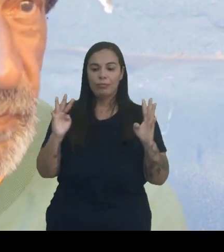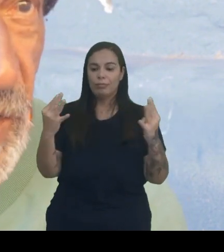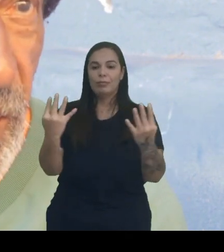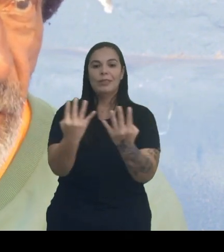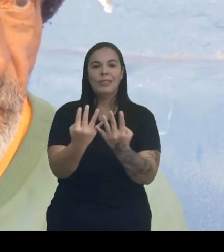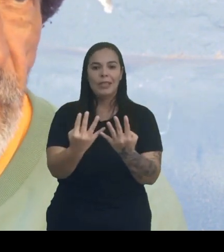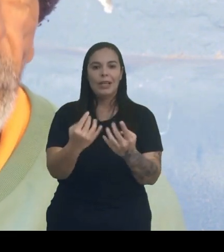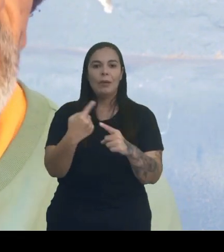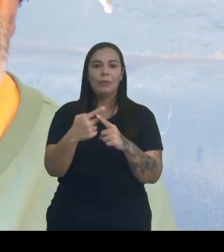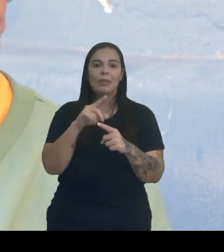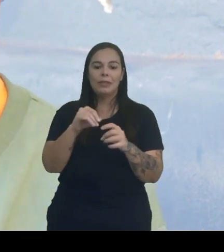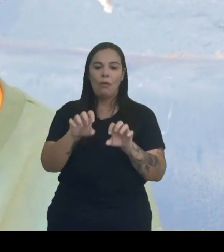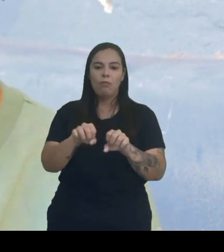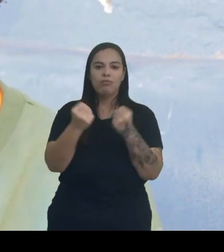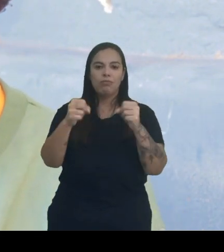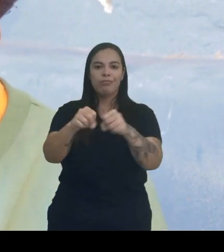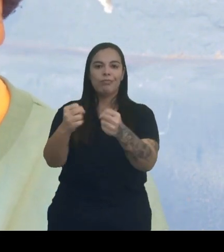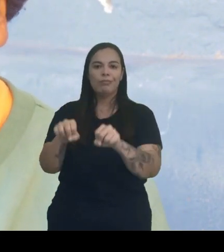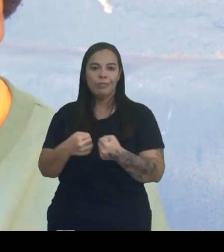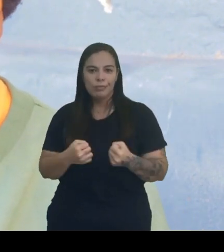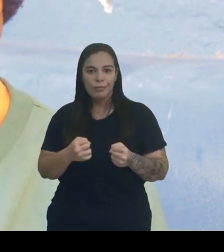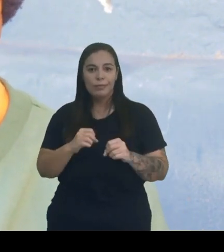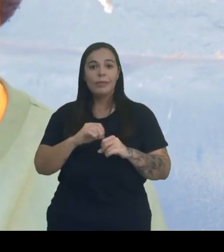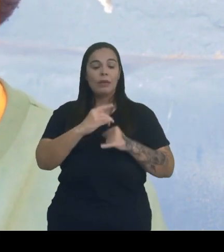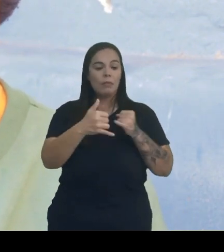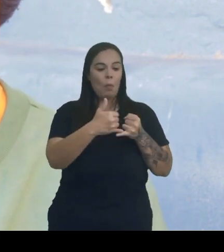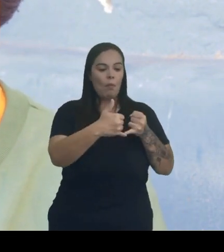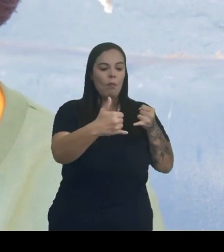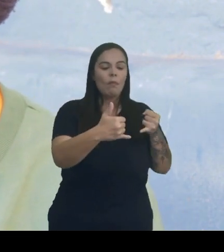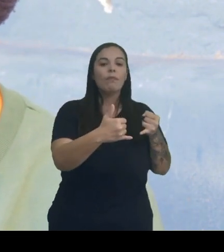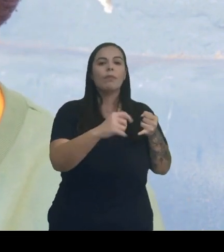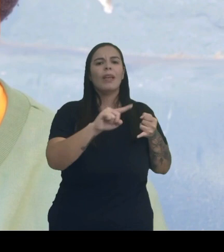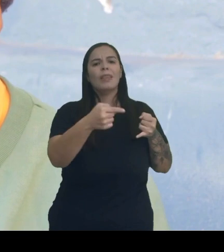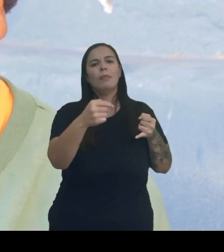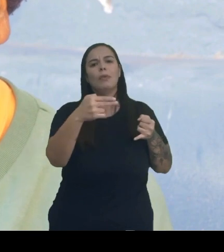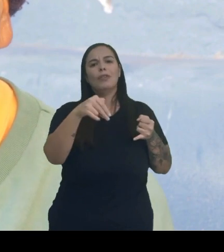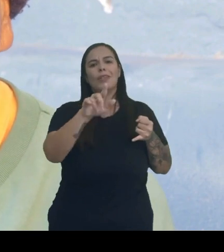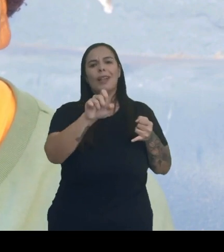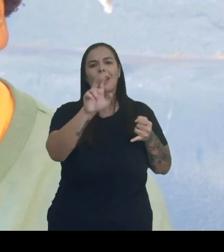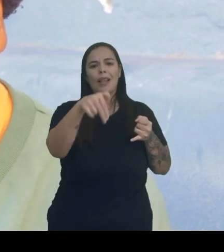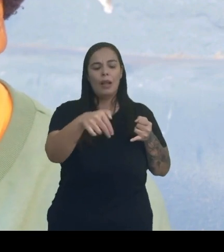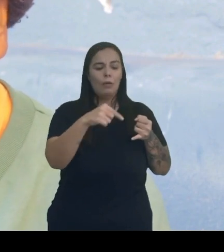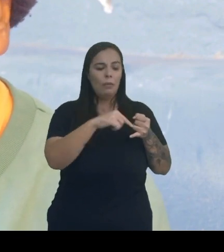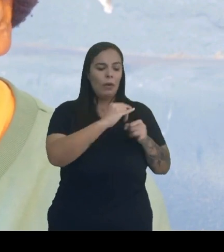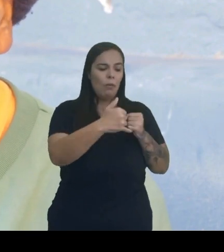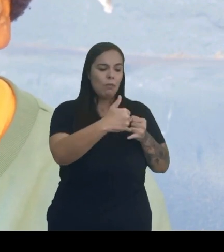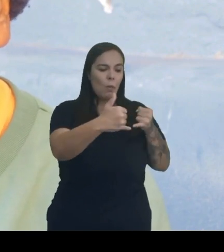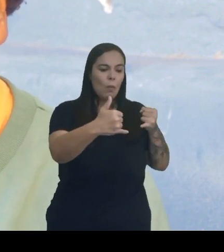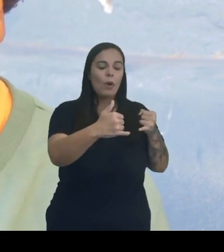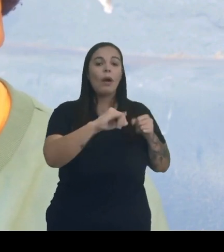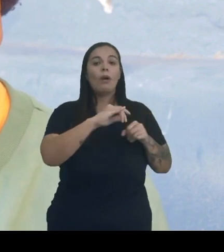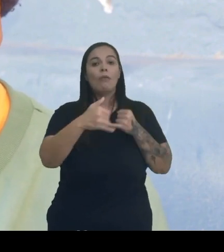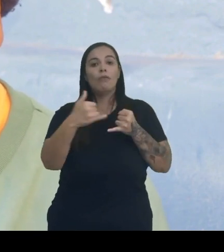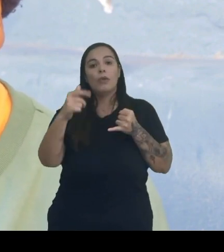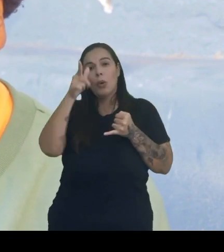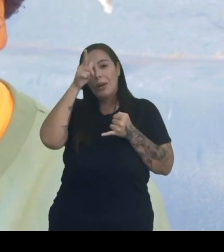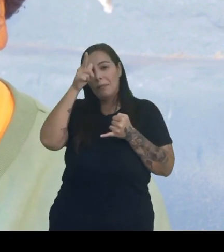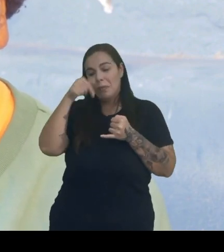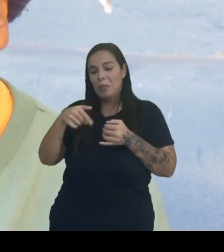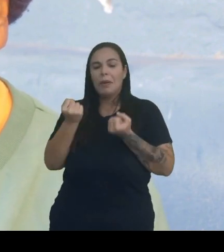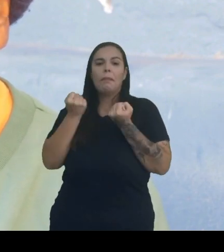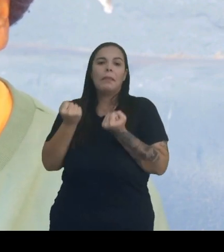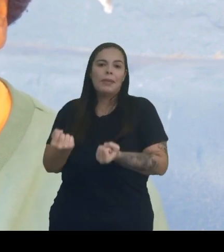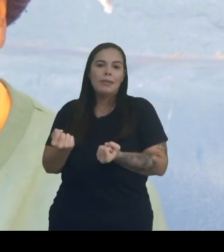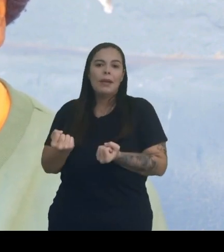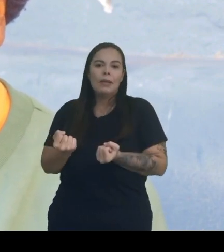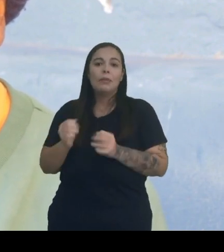cru, depois veio o nylon. Então o fio cru era o gerba e um tal de fio alemão. O fio alemão era mais pesado.